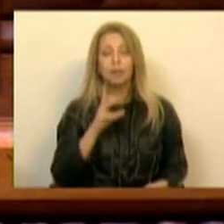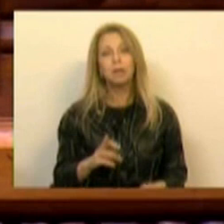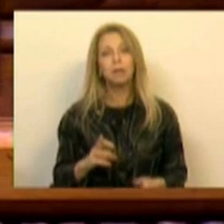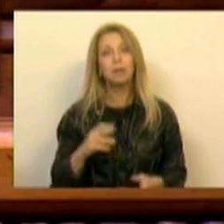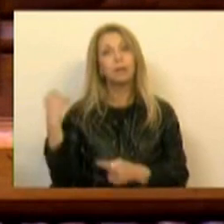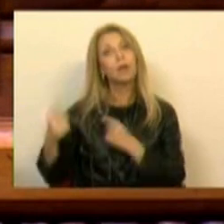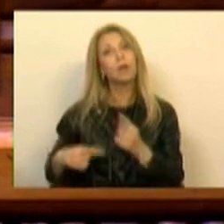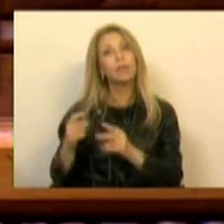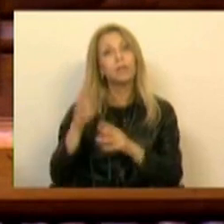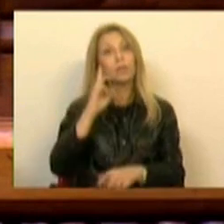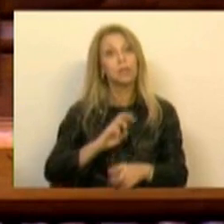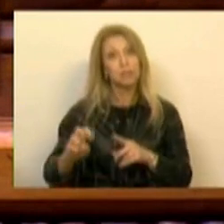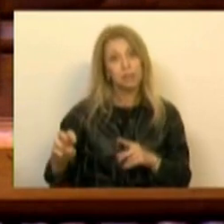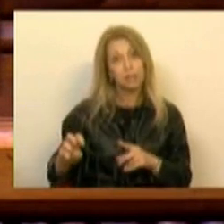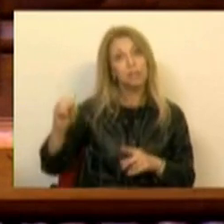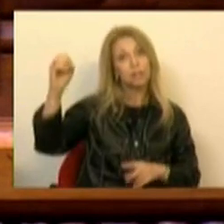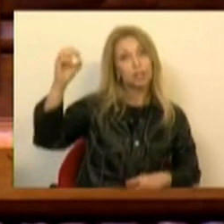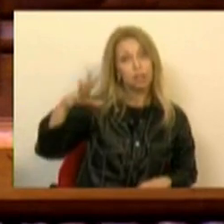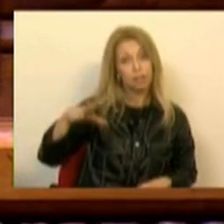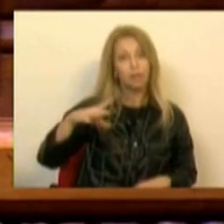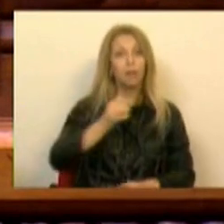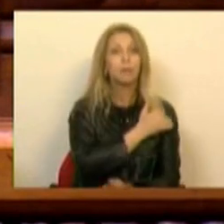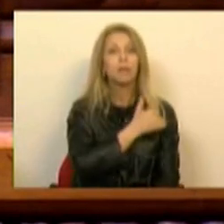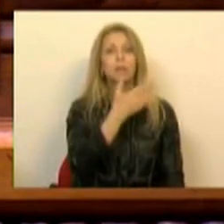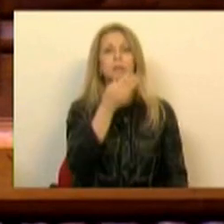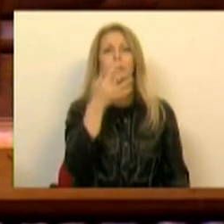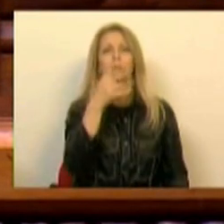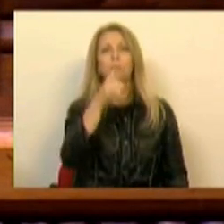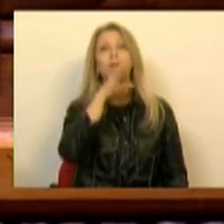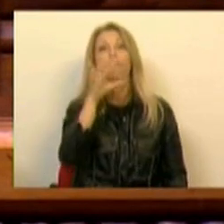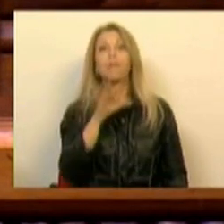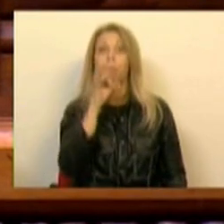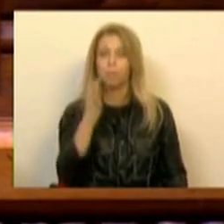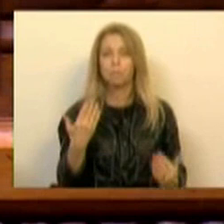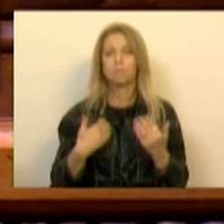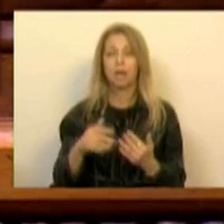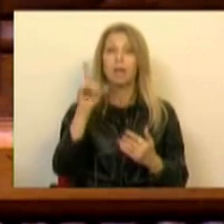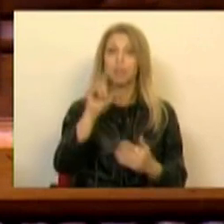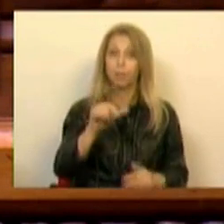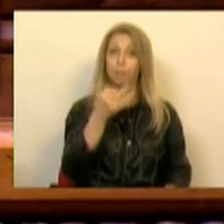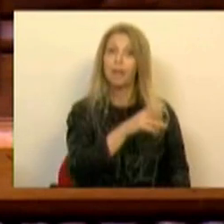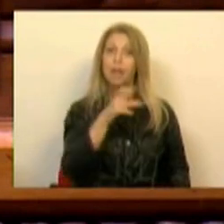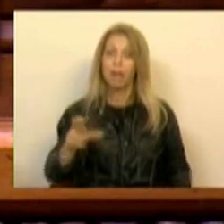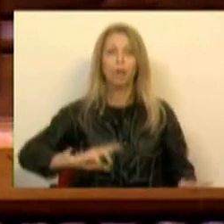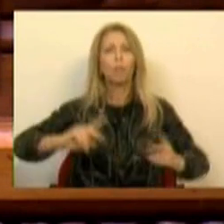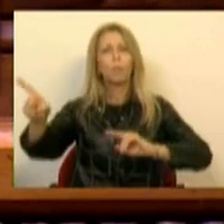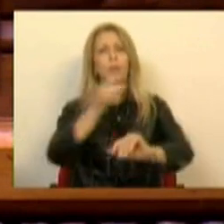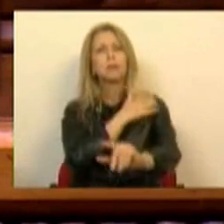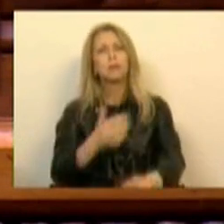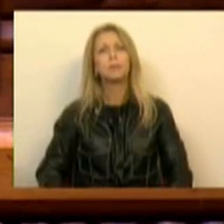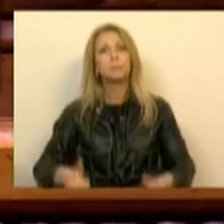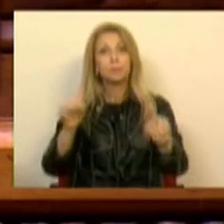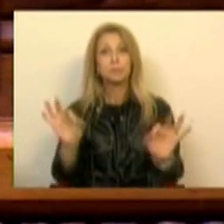renovação energética da habitação de mais de 60 mil famílias e apostamos também no PRR na mobilidade urbana enquanto